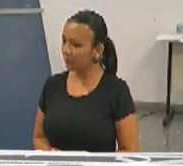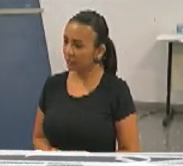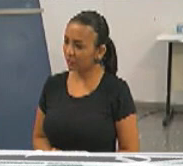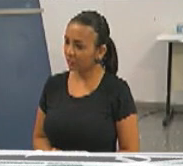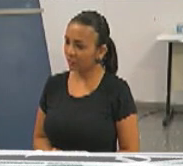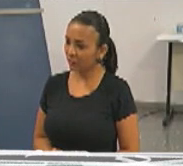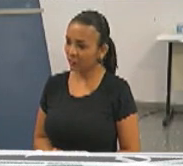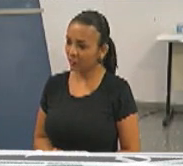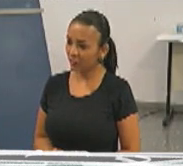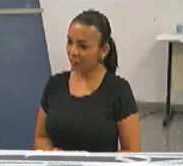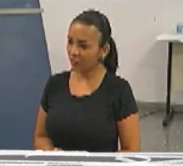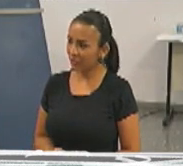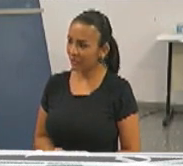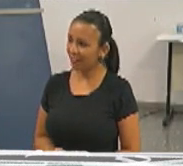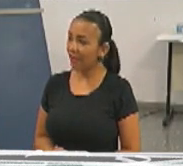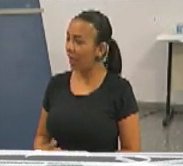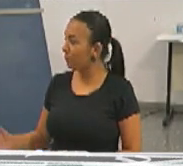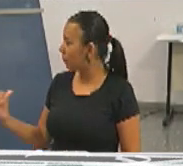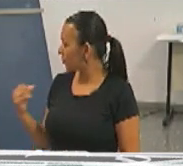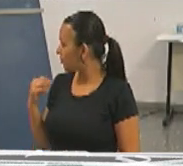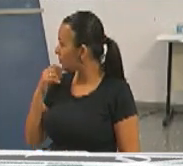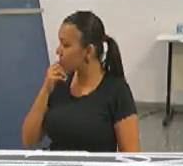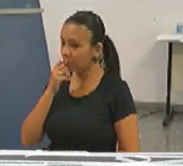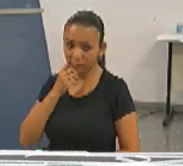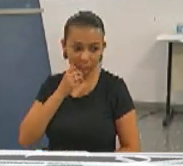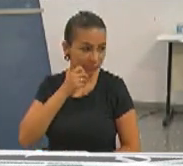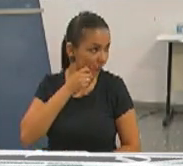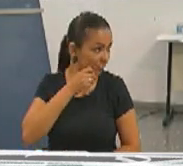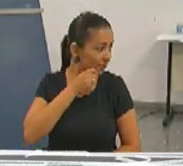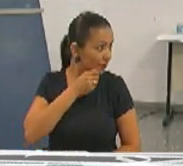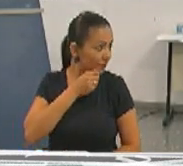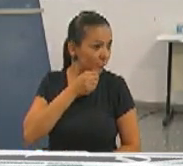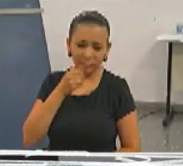professor tem 2 minutos.